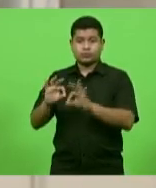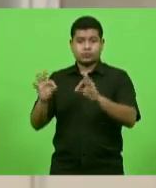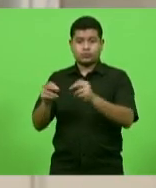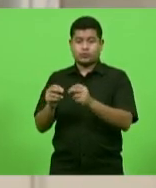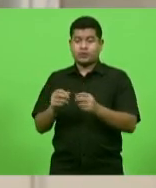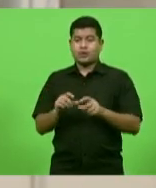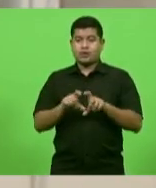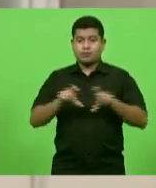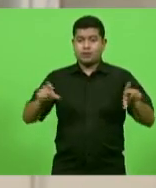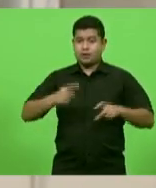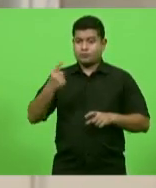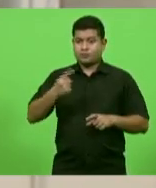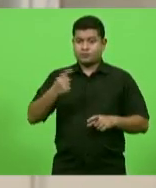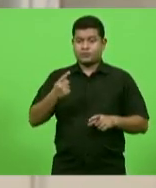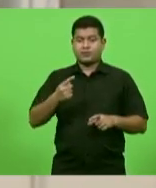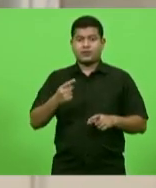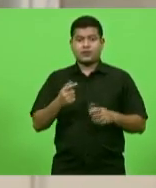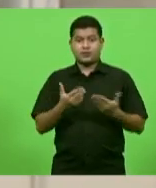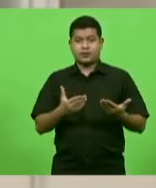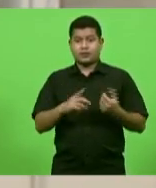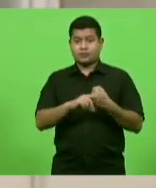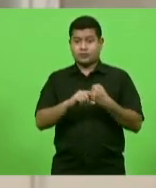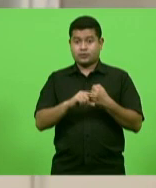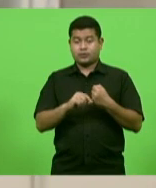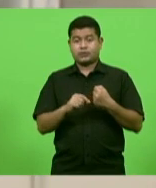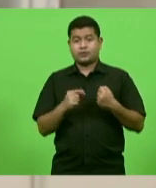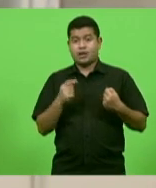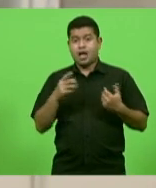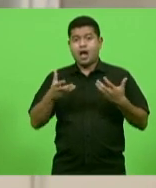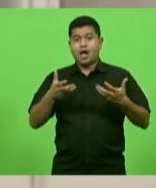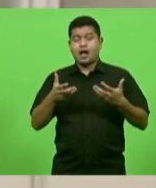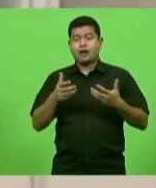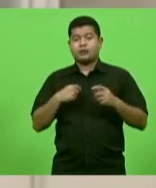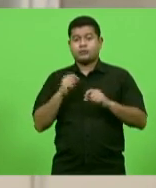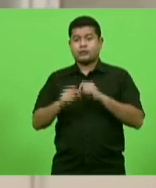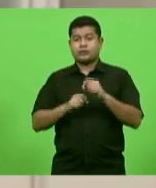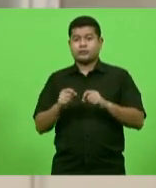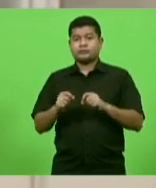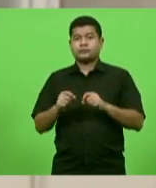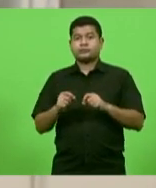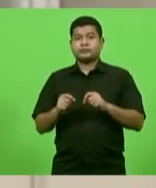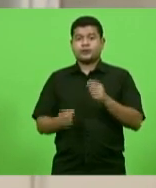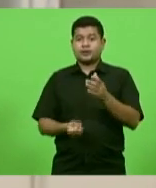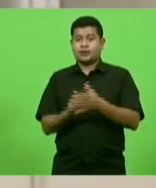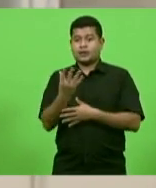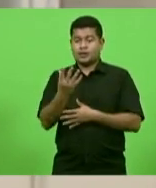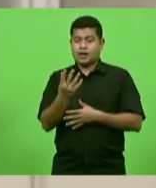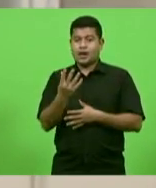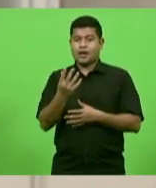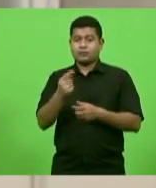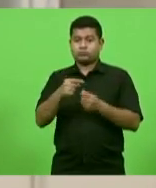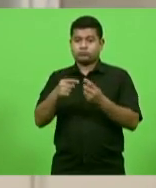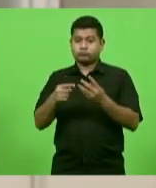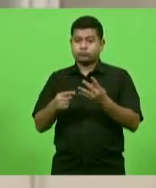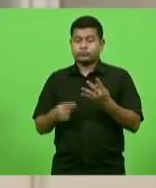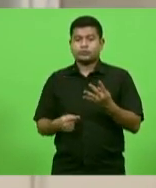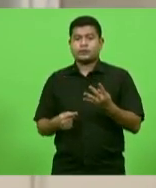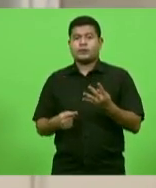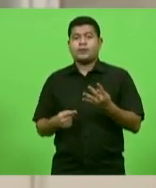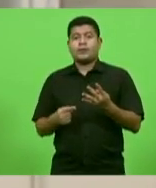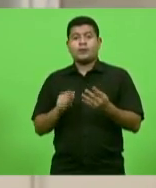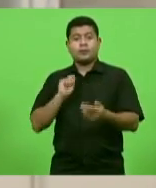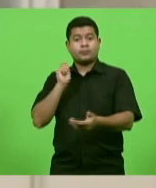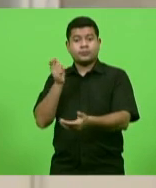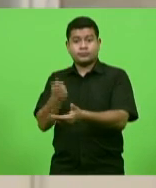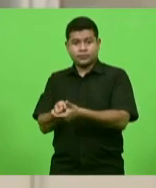no parágrafo primeiro deste dispositivo ele visava estabelecer como requisitos para